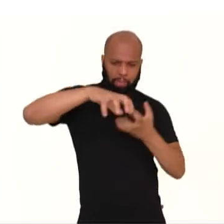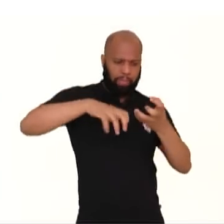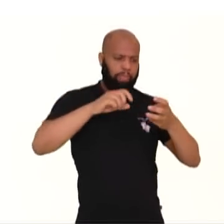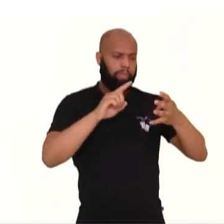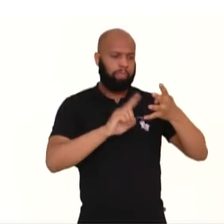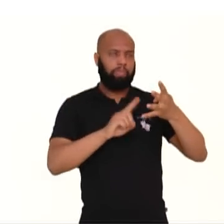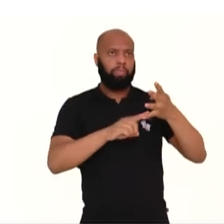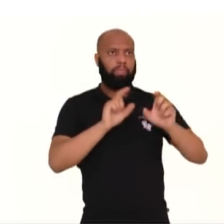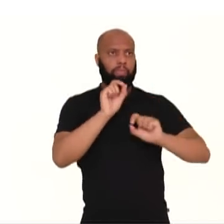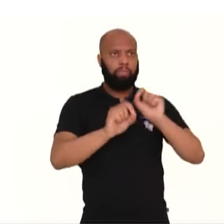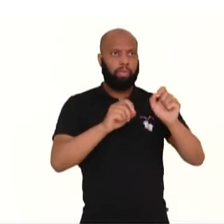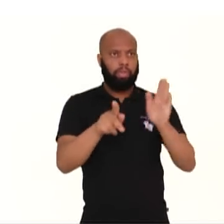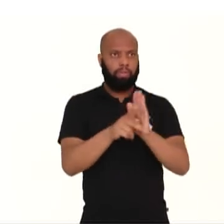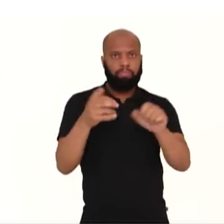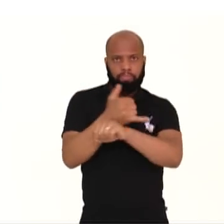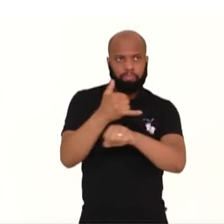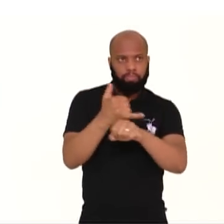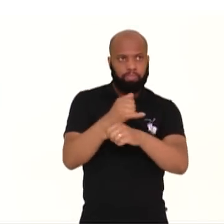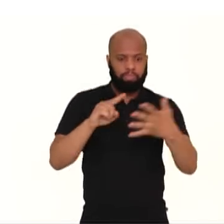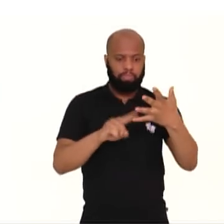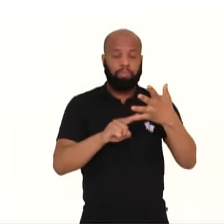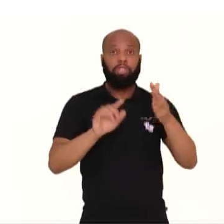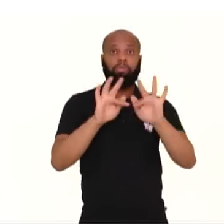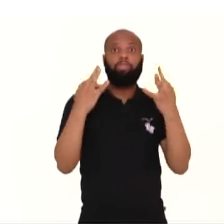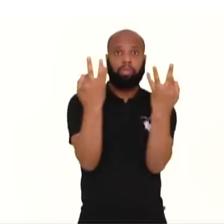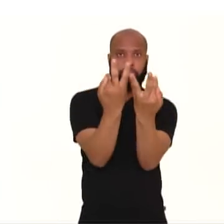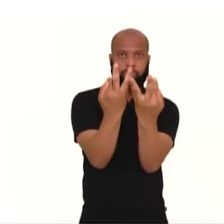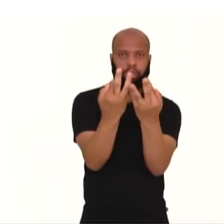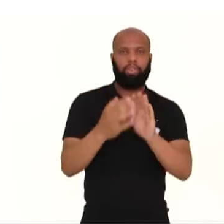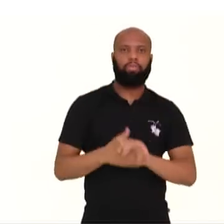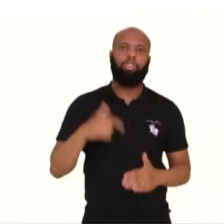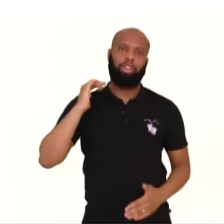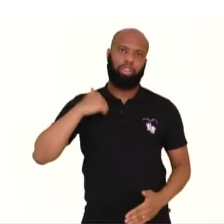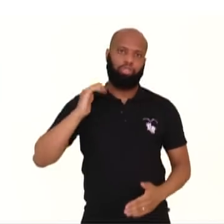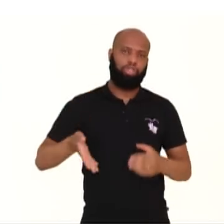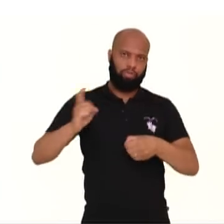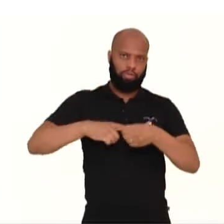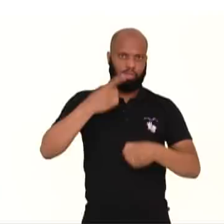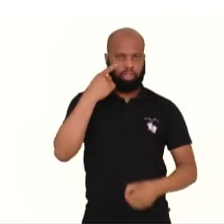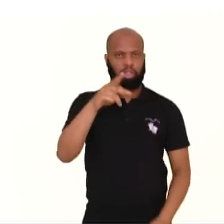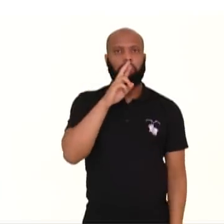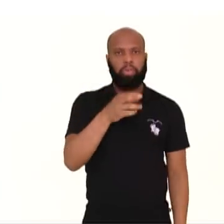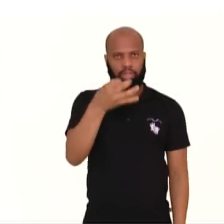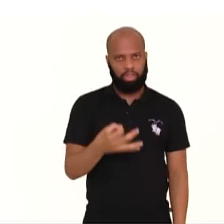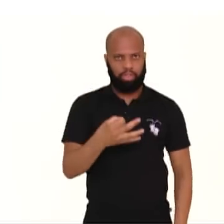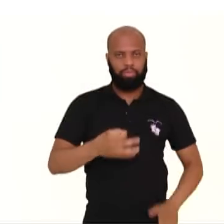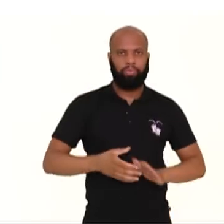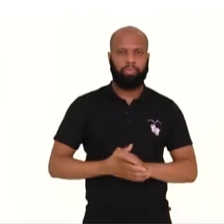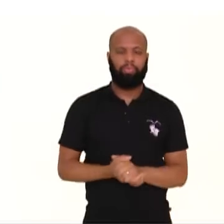da metalurgia. Ou E, da família. Já voltamos com a correção.